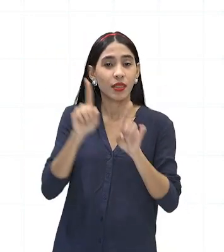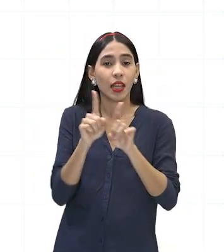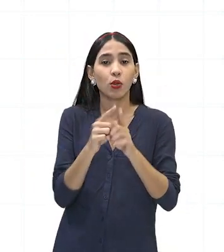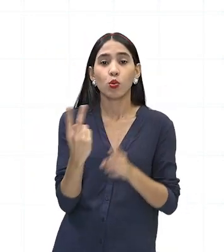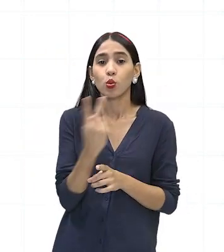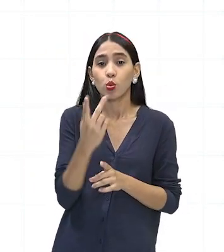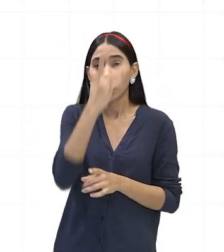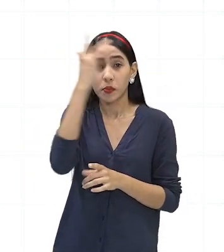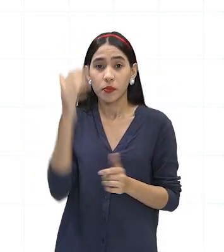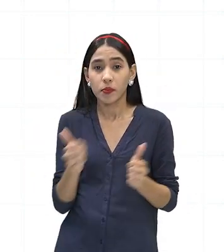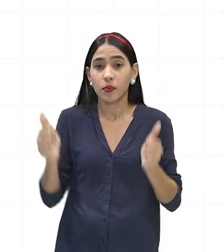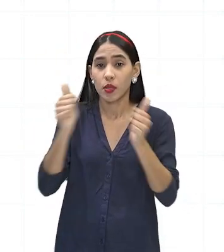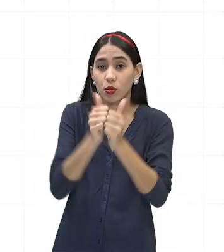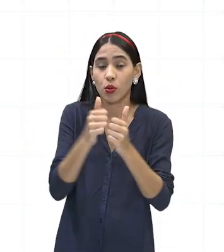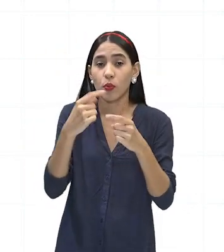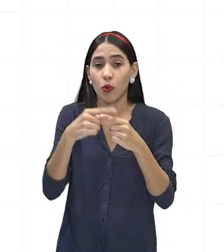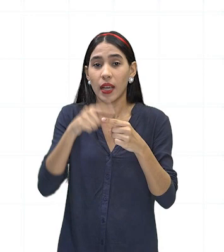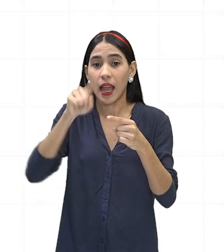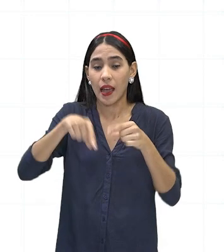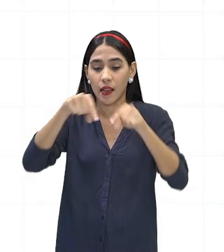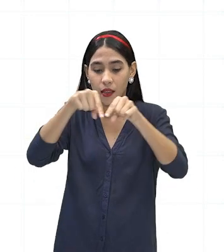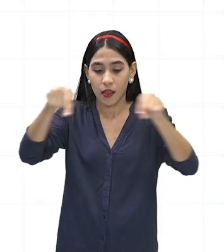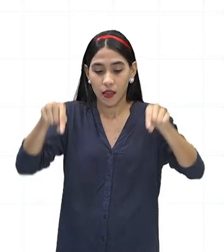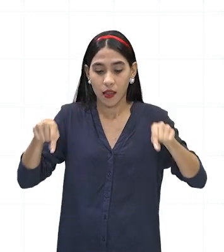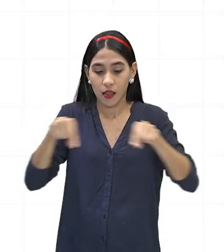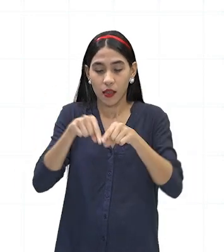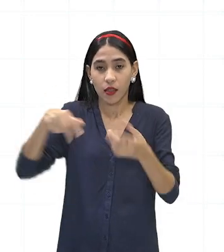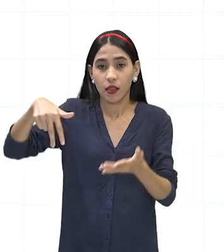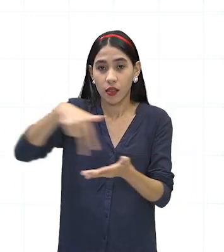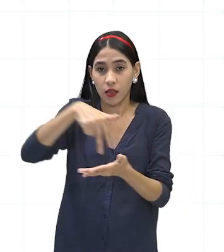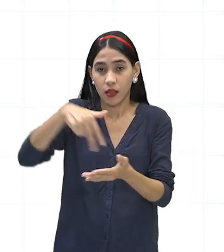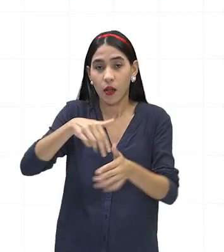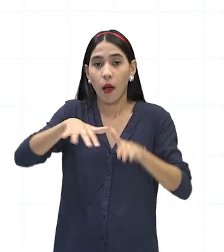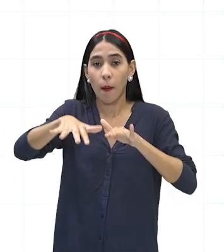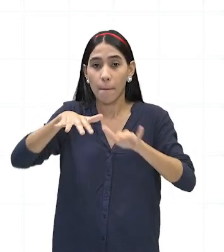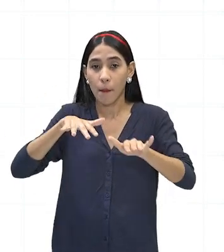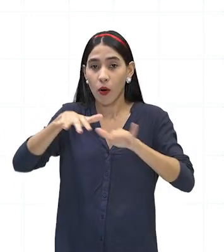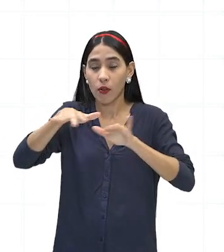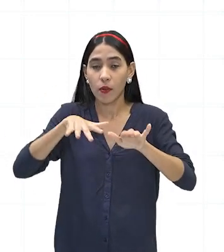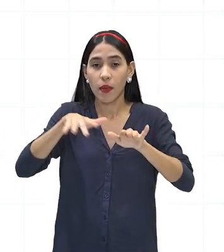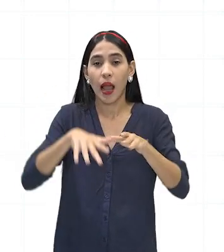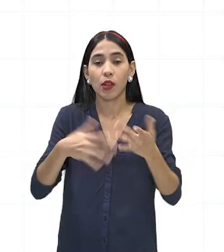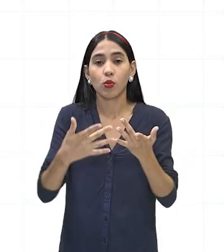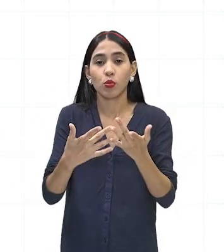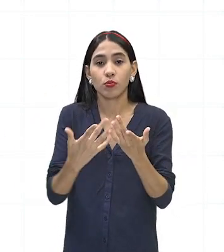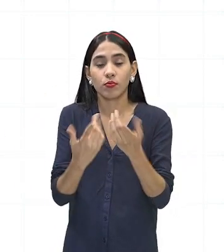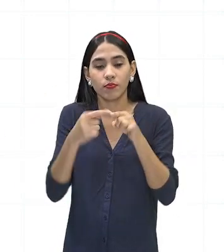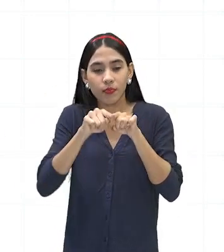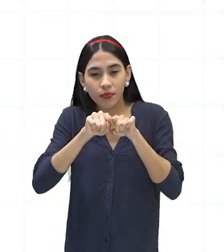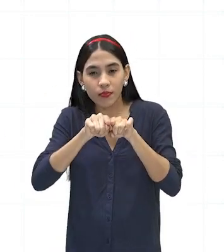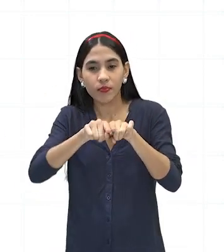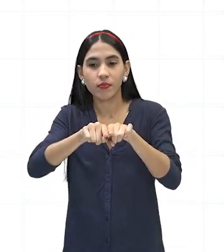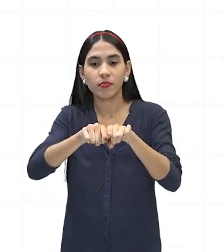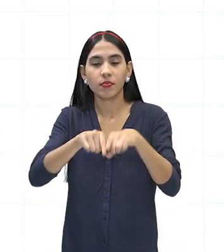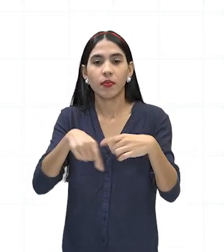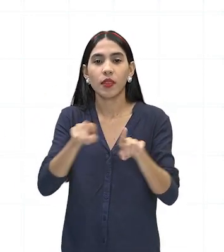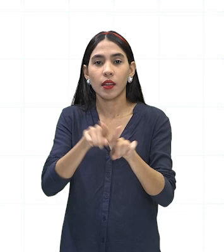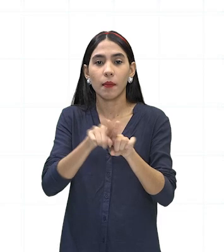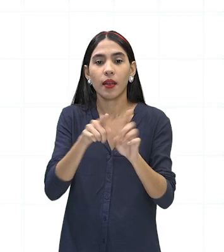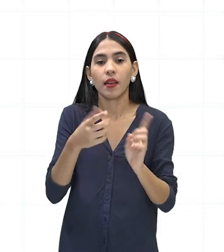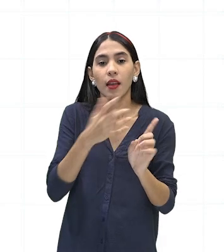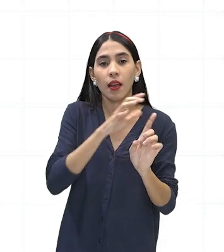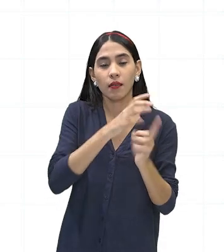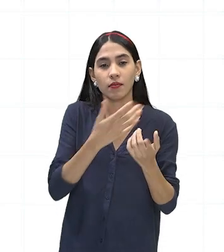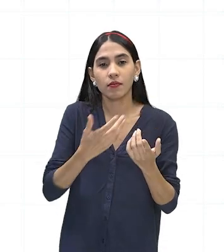porque é uma dança de salão, né? Os movimentos são fluidos e harmoniosos, refletindo a